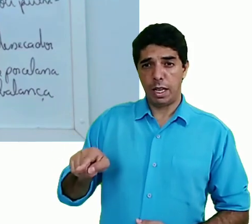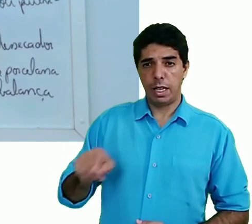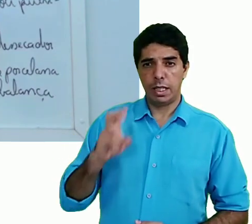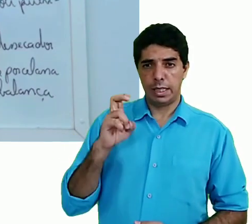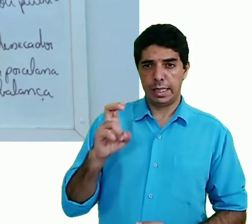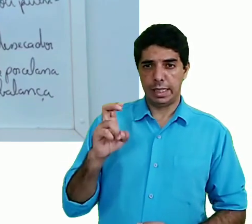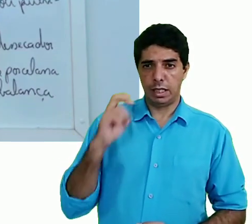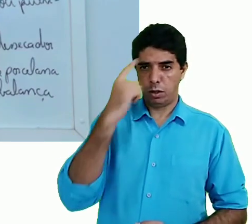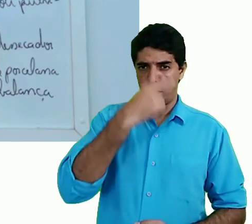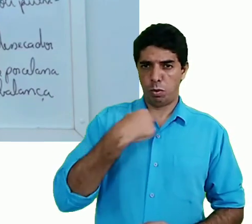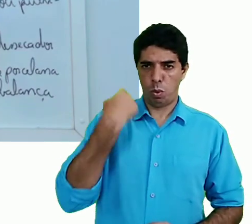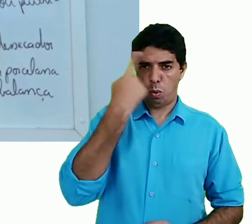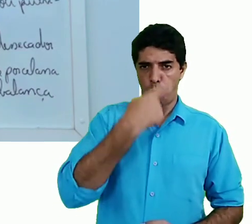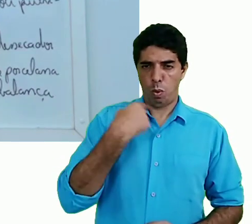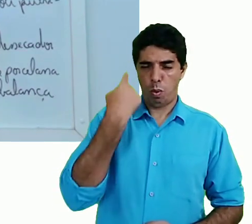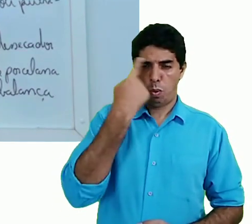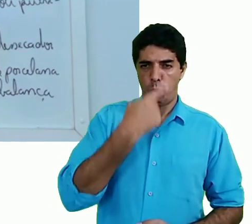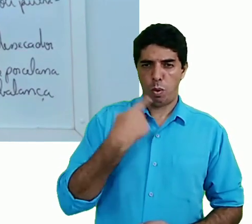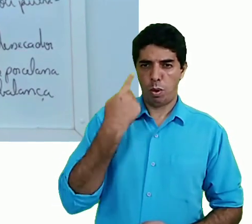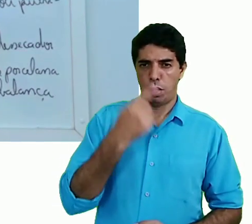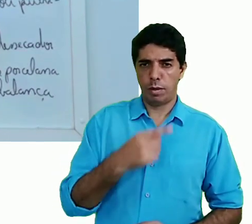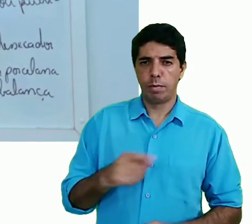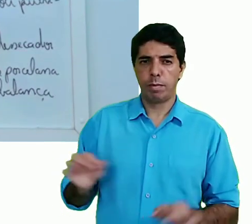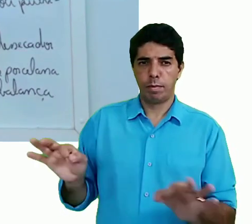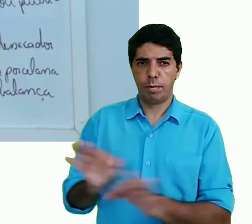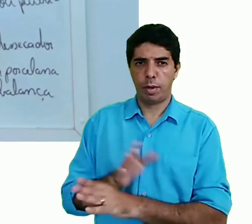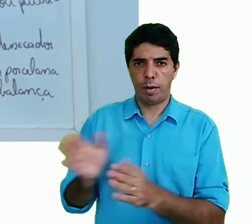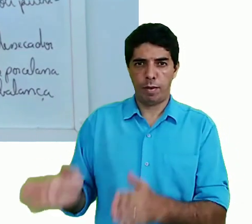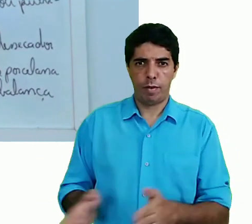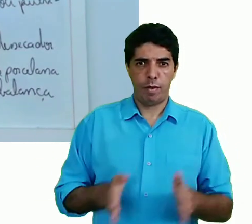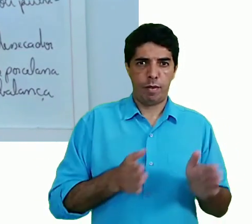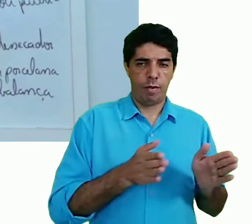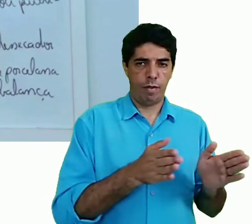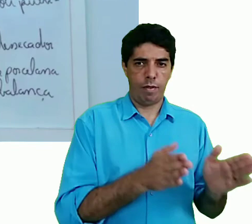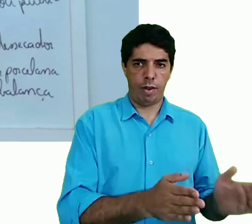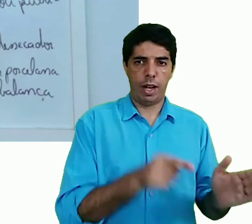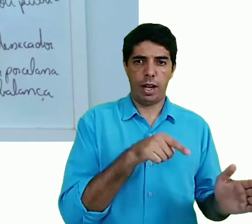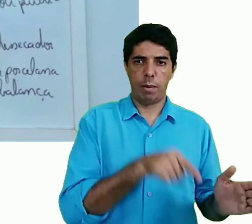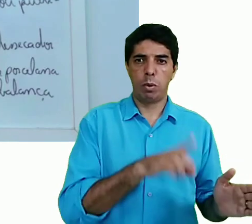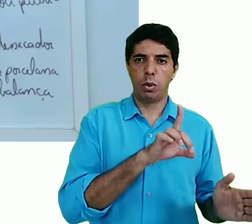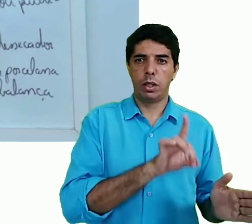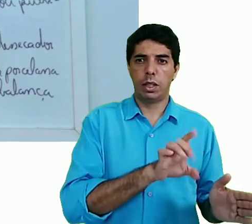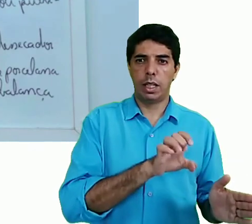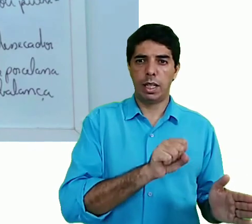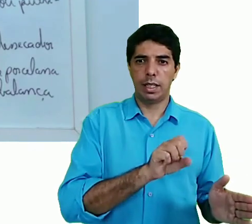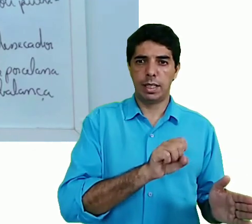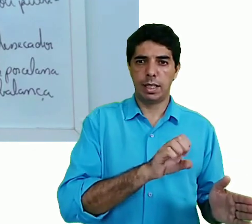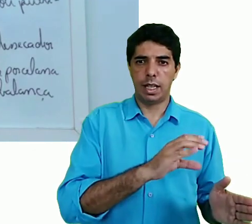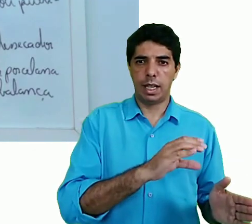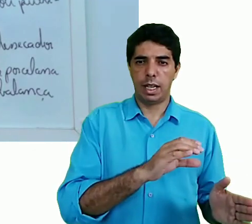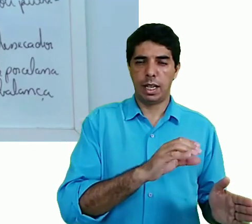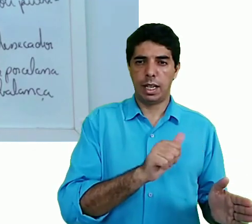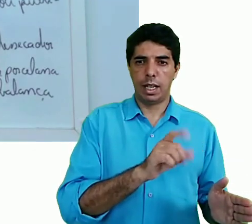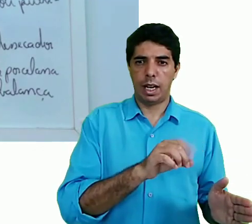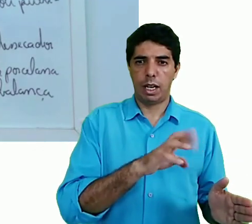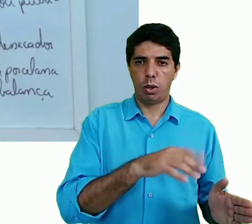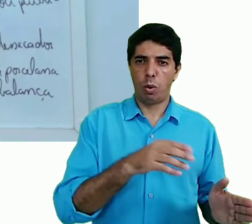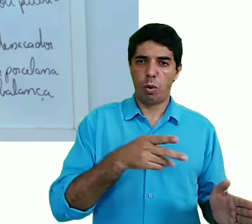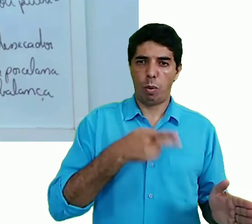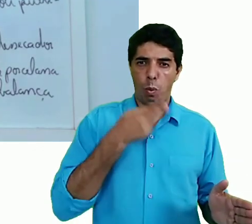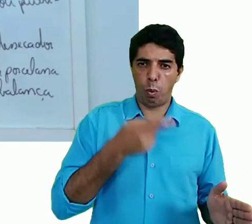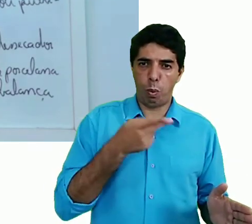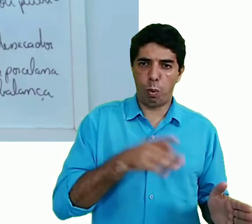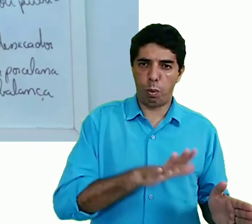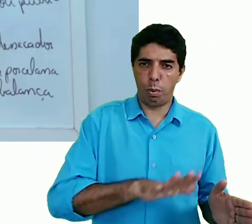por 5 horas, E aí depois esfriar o dissecador, novamente aquela cápsula transferir para o dissecador e